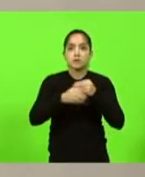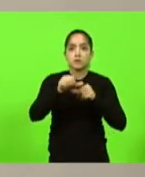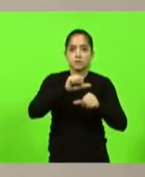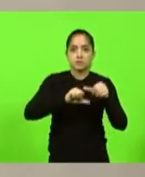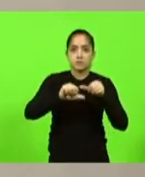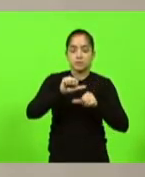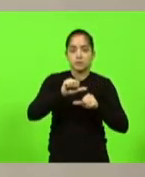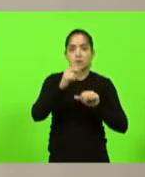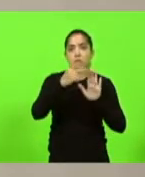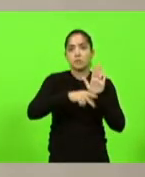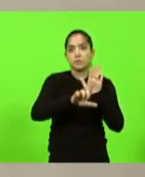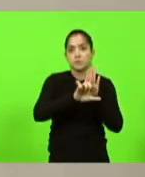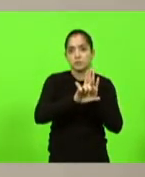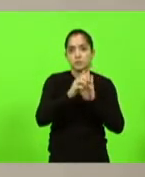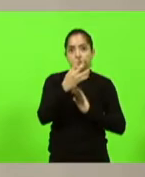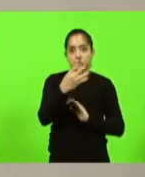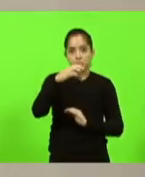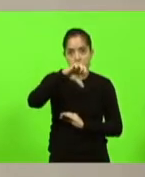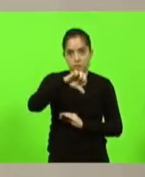ao projeto de lei